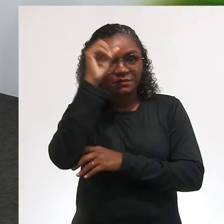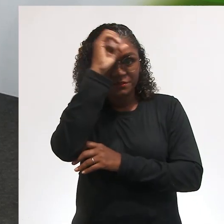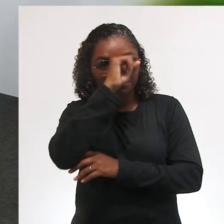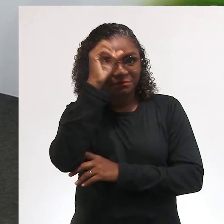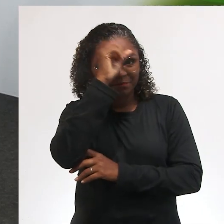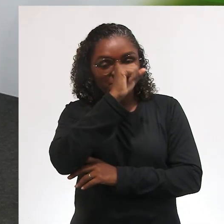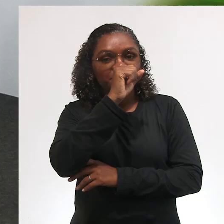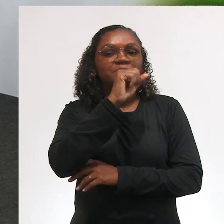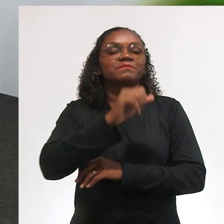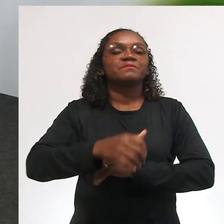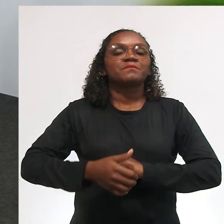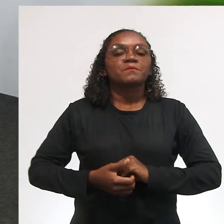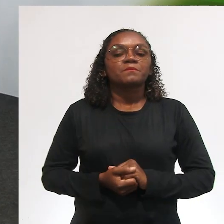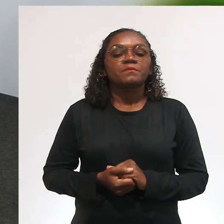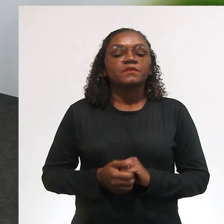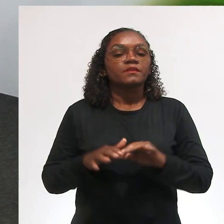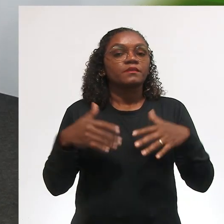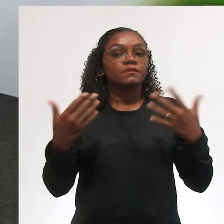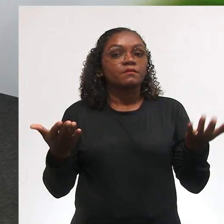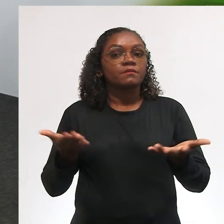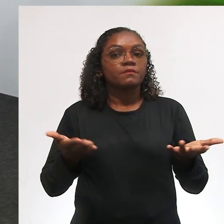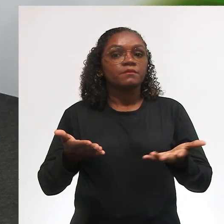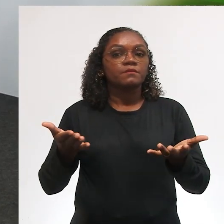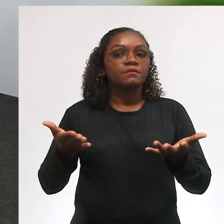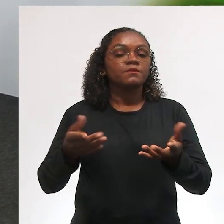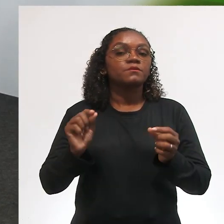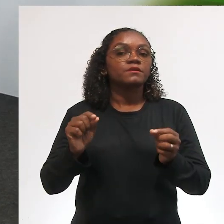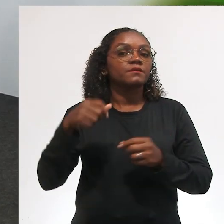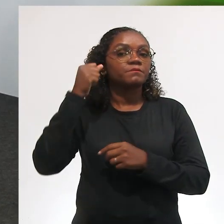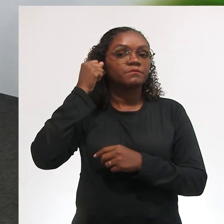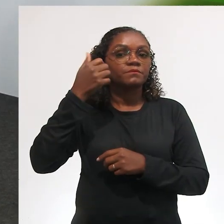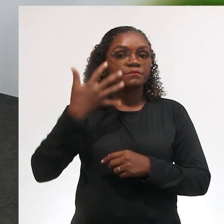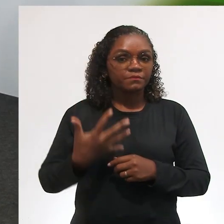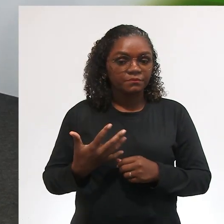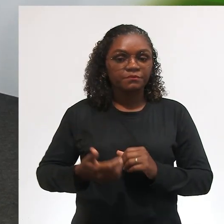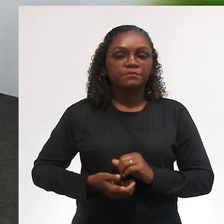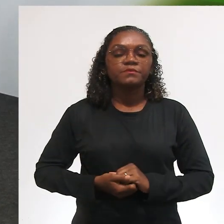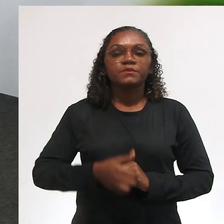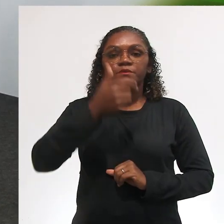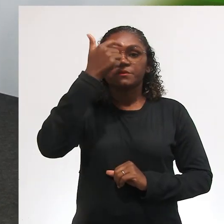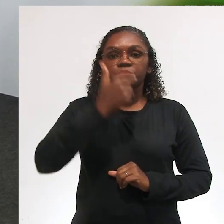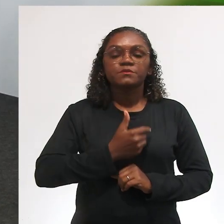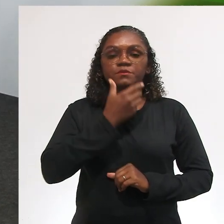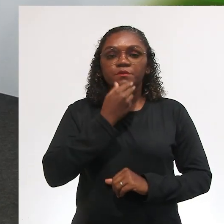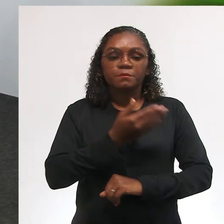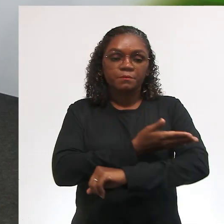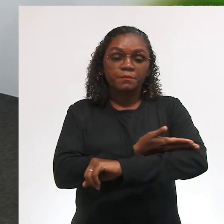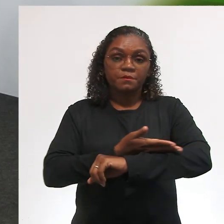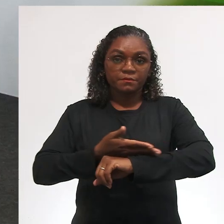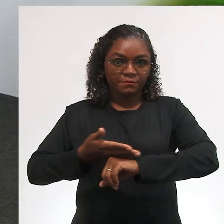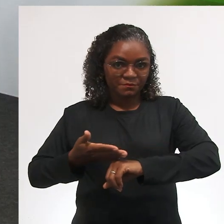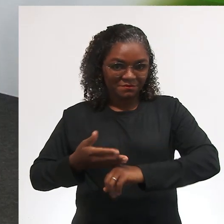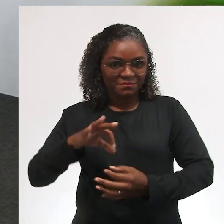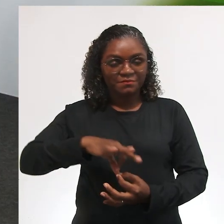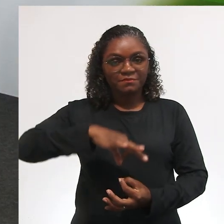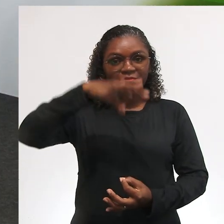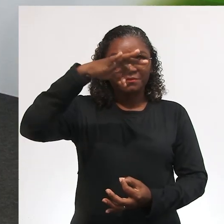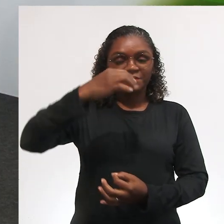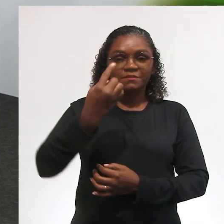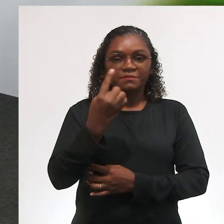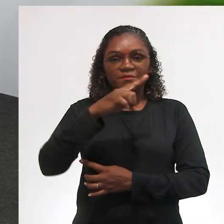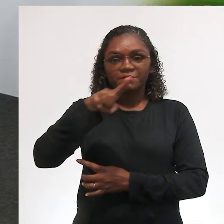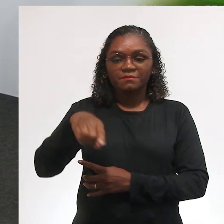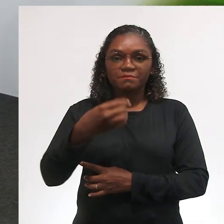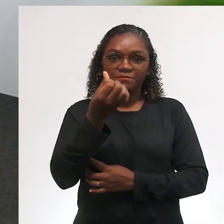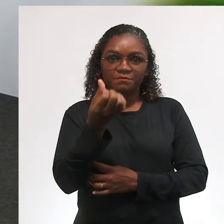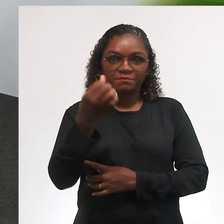Desenvolvimento e da Aprendizagem. Vou começar com uma pequena audiodescrição. Eu sou um homem branco, de 1,69 m